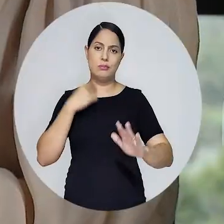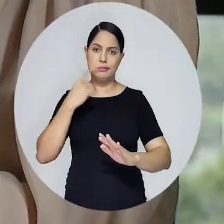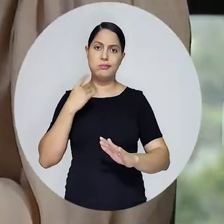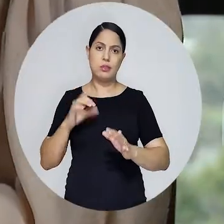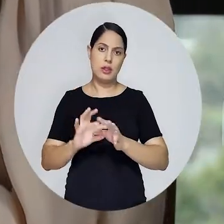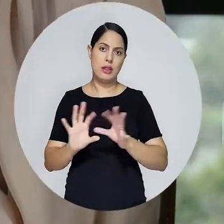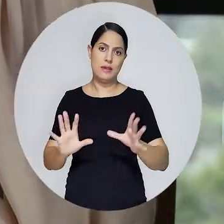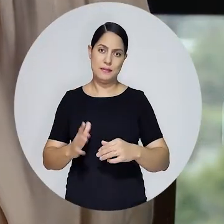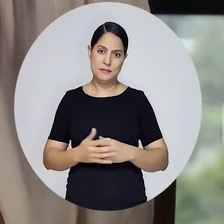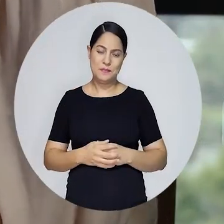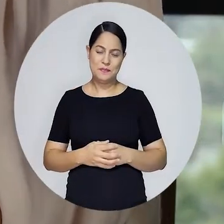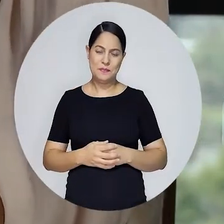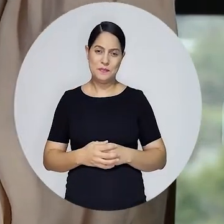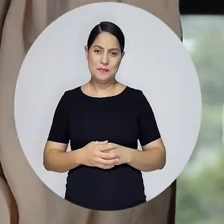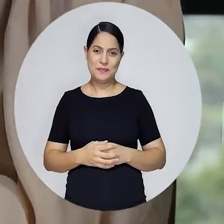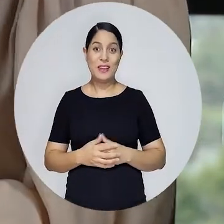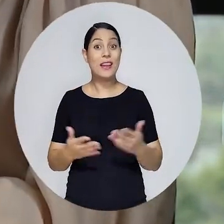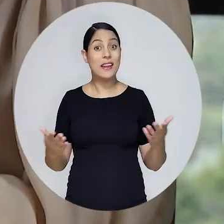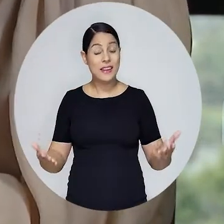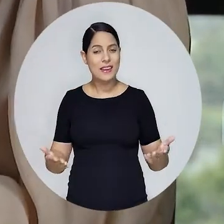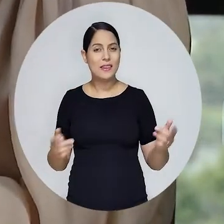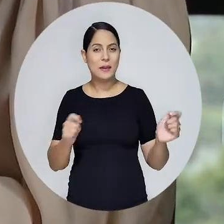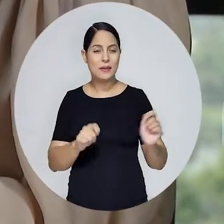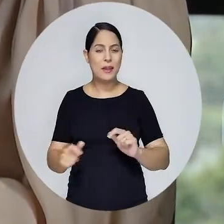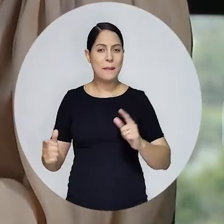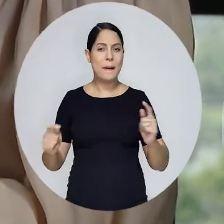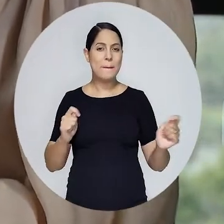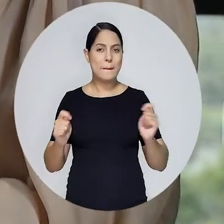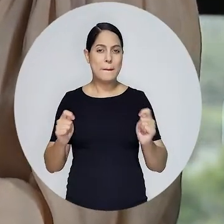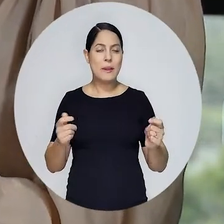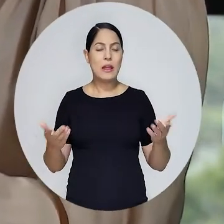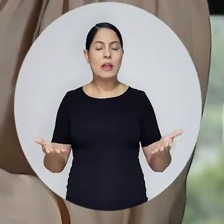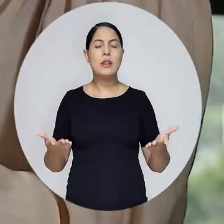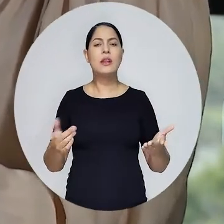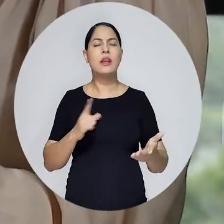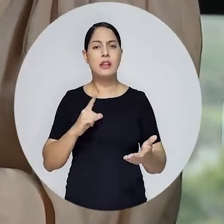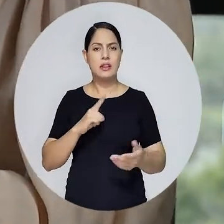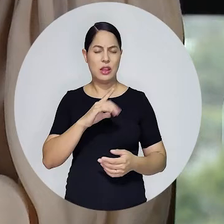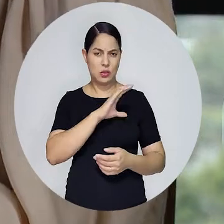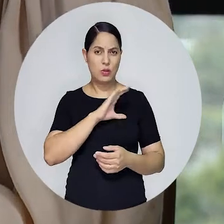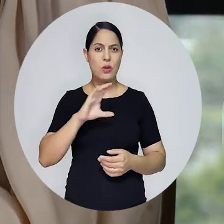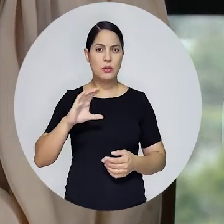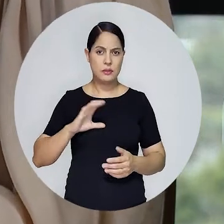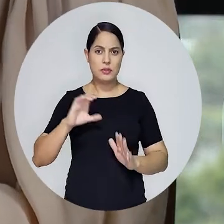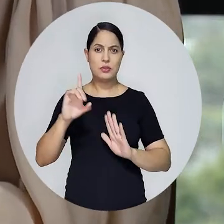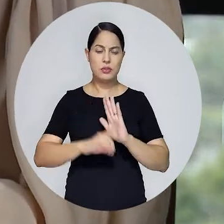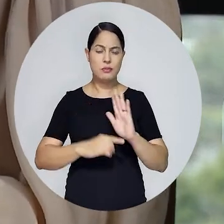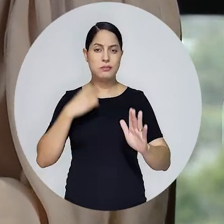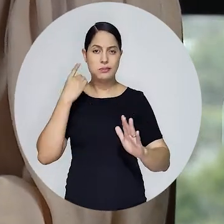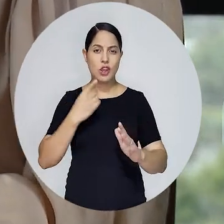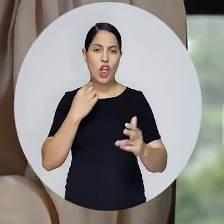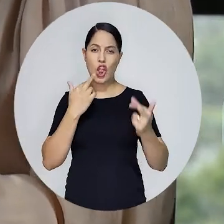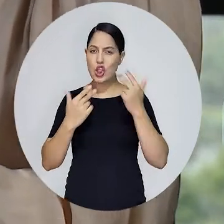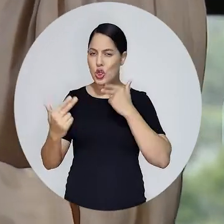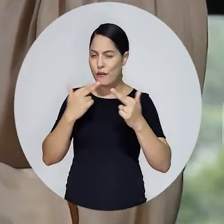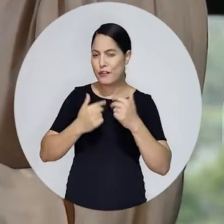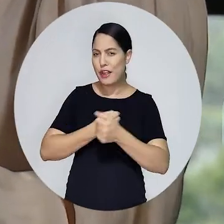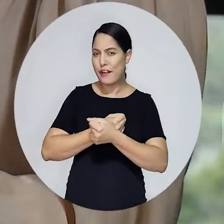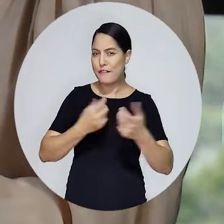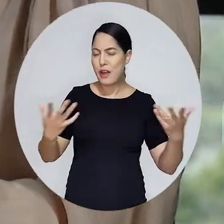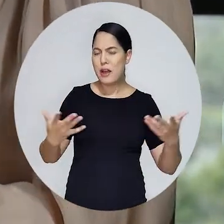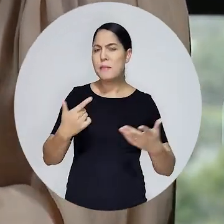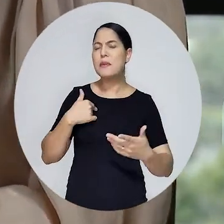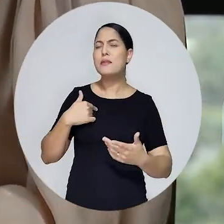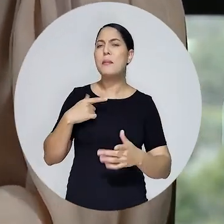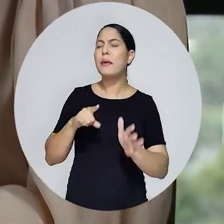prerrogativa. E para a gente fechar, a Comissão Nacional de Defesa das Prerrogativas já divulgou muitas novidades, mas eu queria saber o que a gente